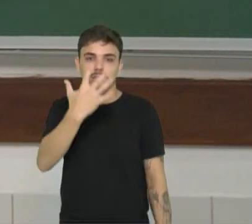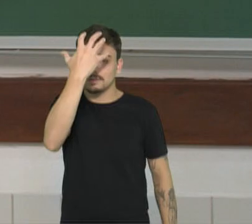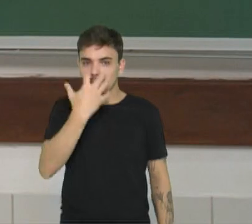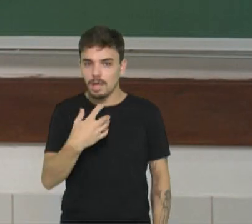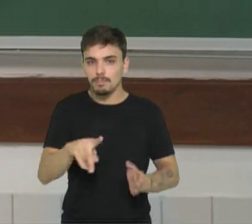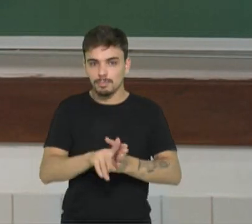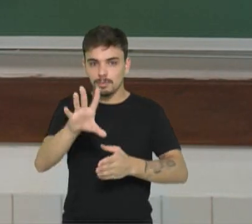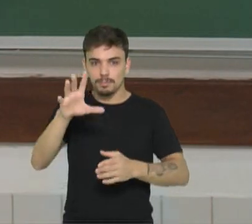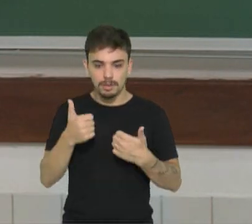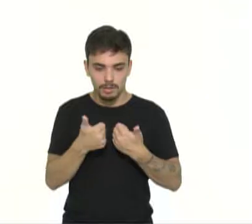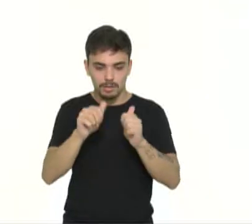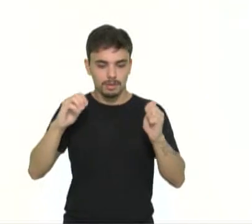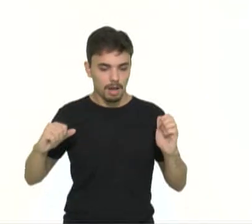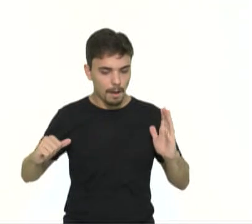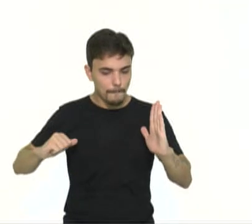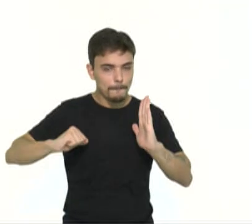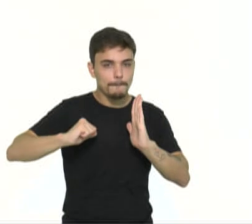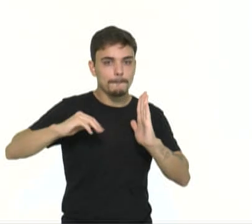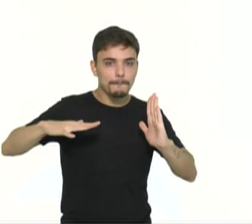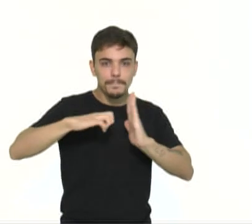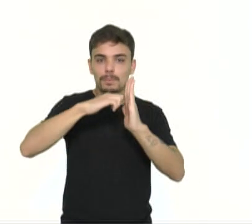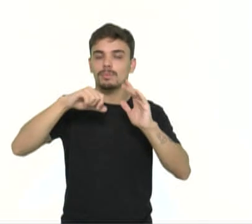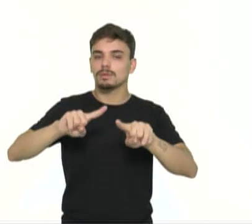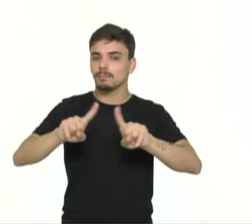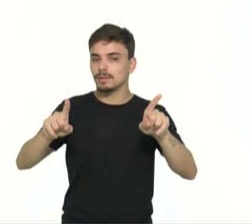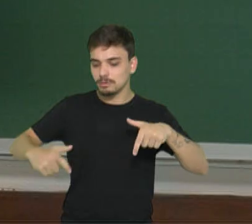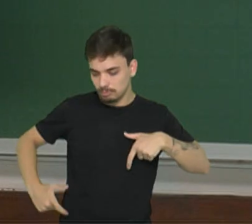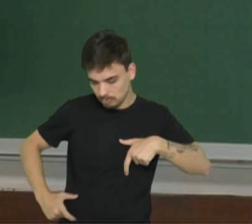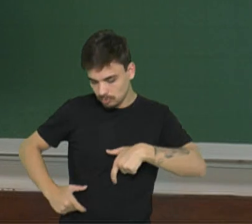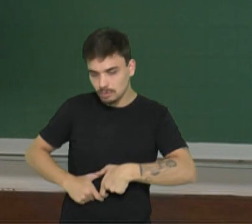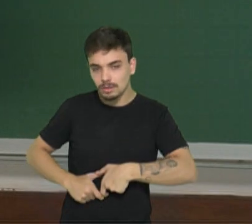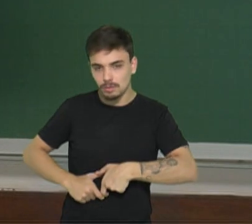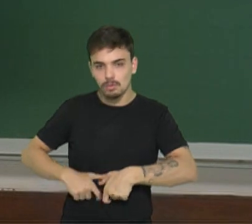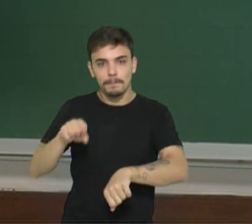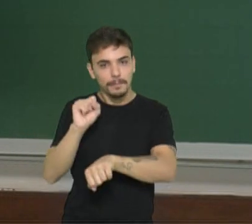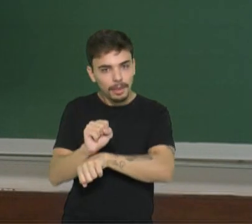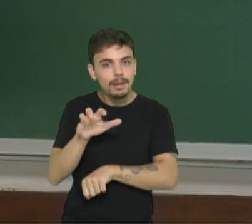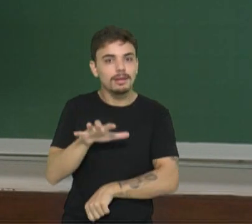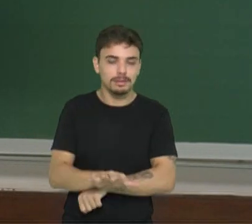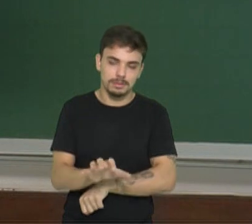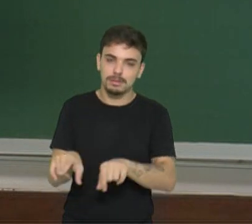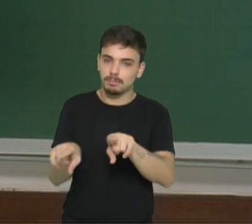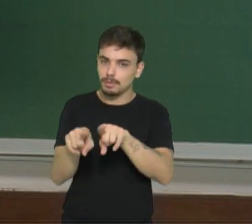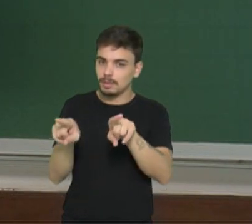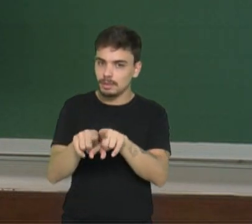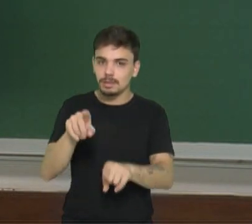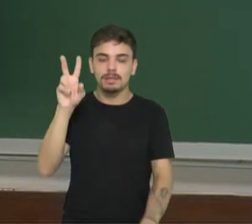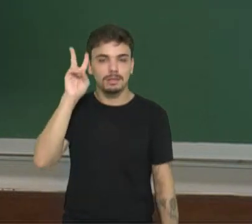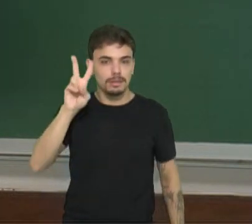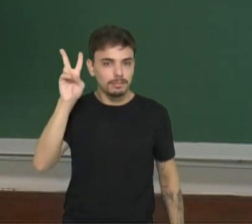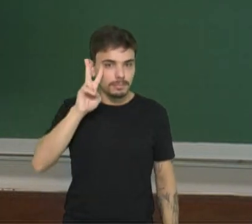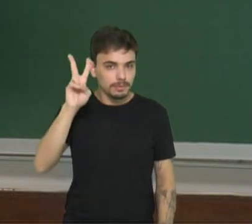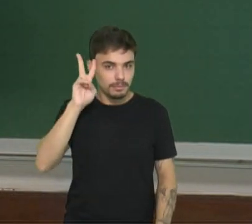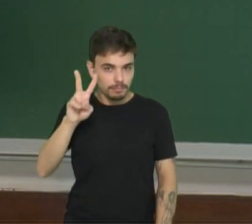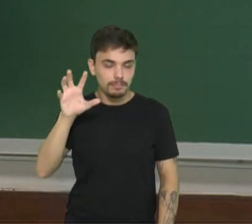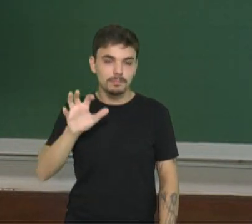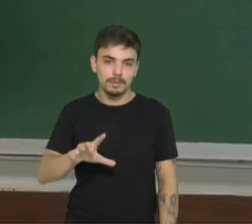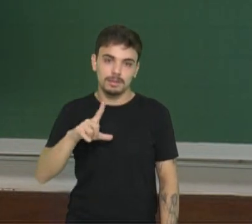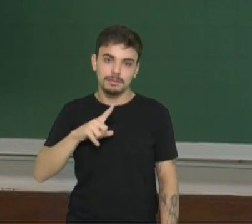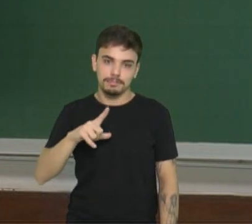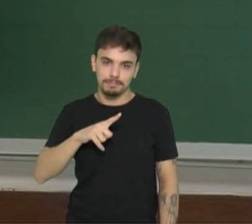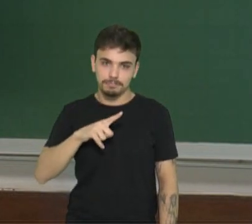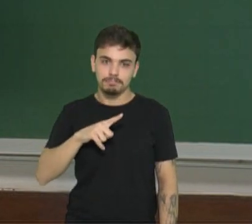acidentes, tá? Então, o cinto, ele vai impedir que aconteça isso, ó. Lembrando que a primeira lei de Newton diz que todo corpo em movimento